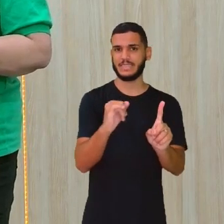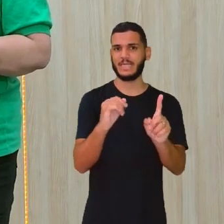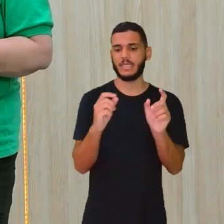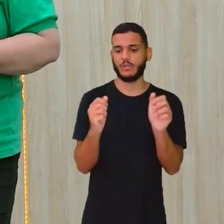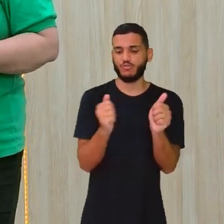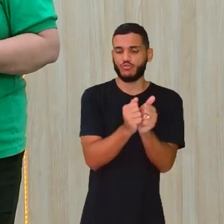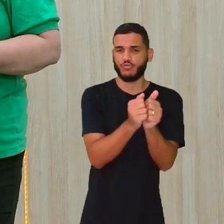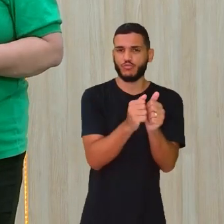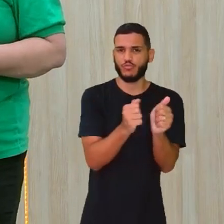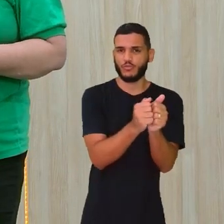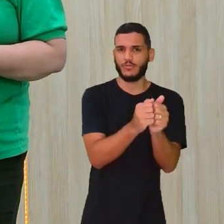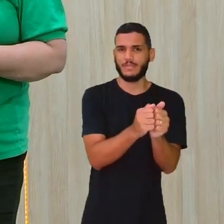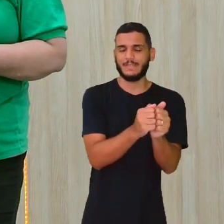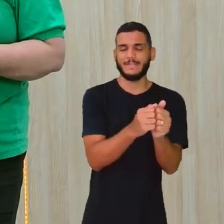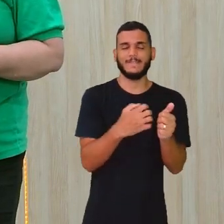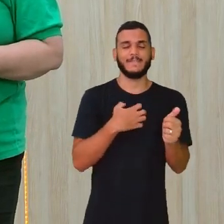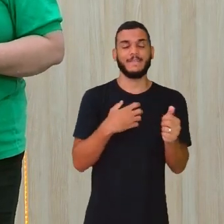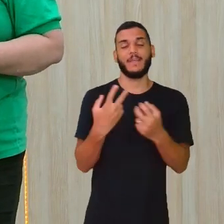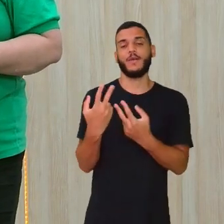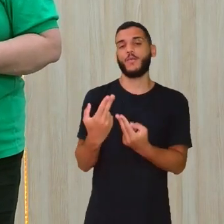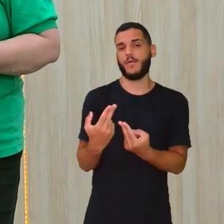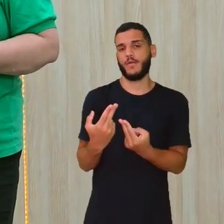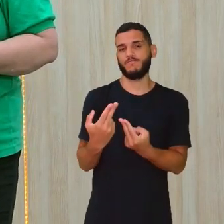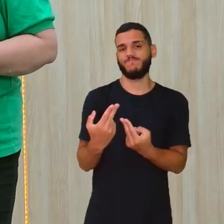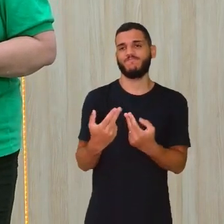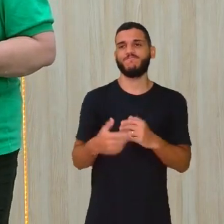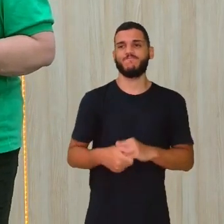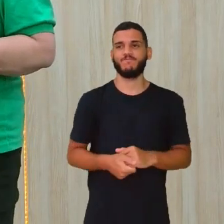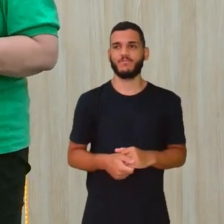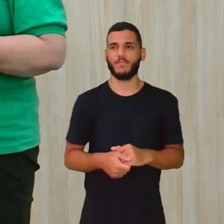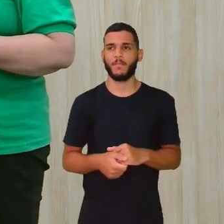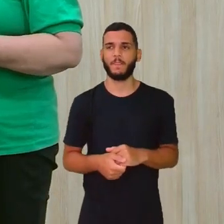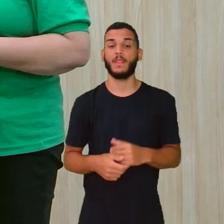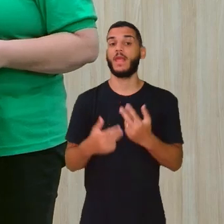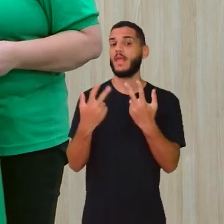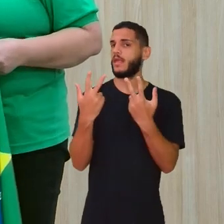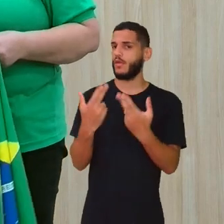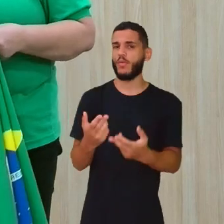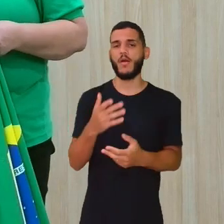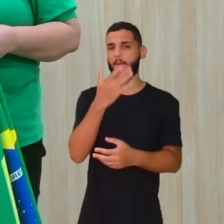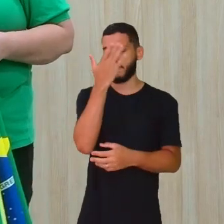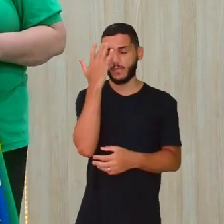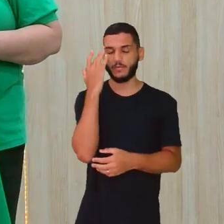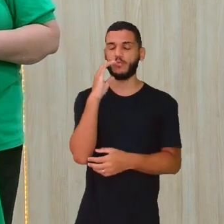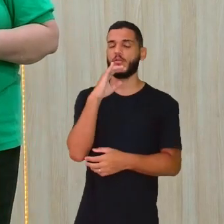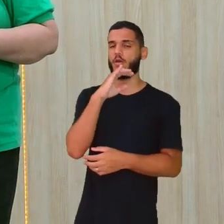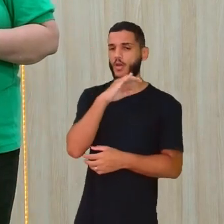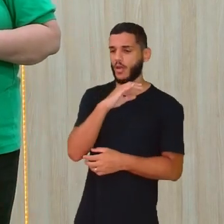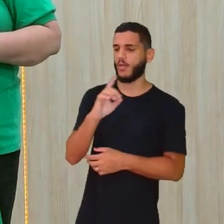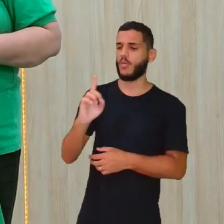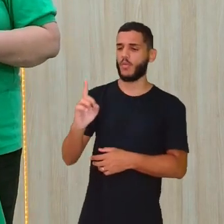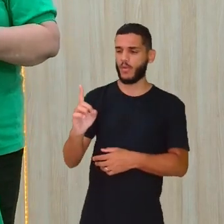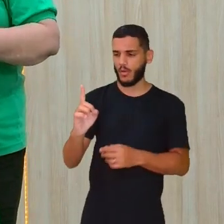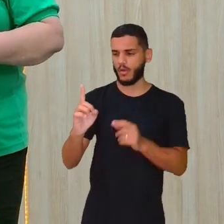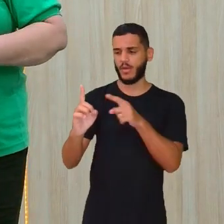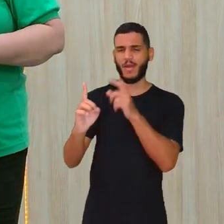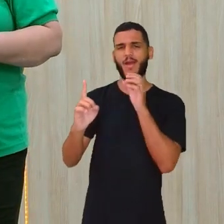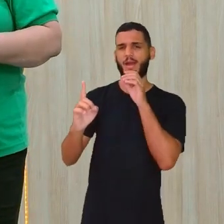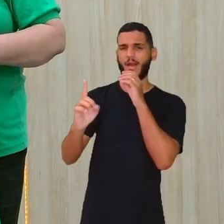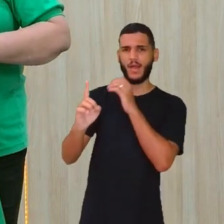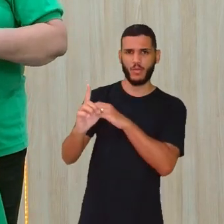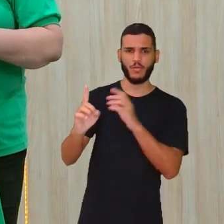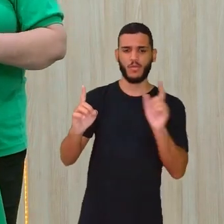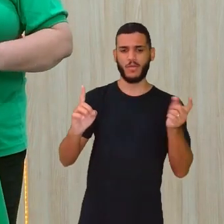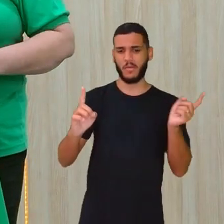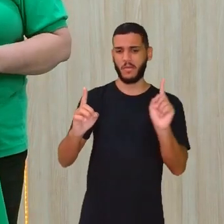porque também está passando essa energia térmica. A mesma coisa é alguém que está muito quente, não é? Depois do intervalo,